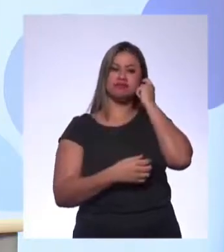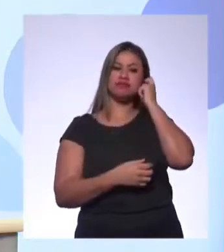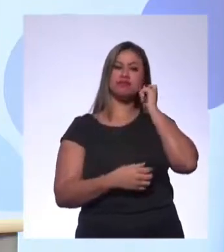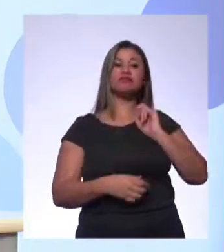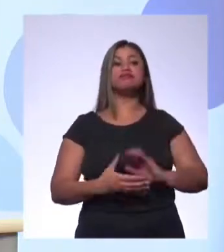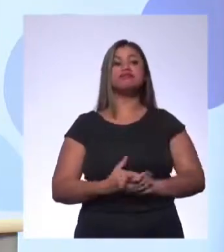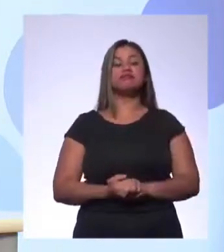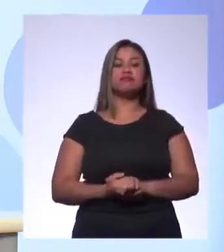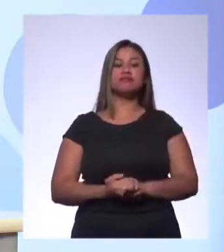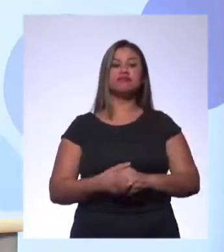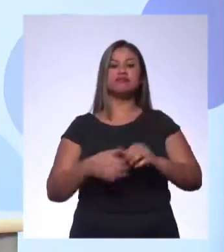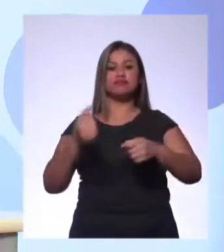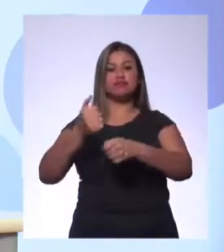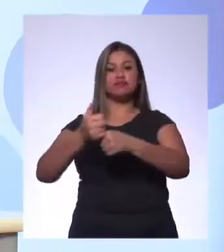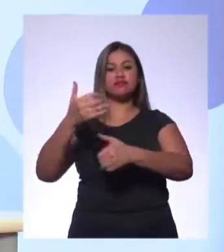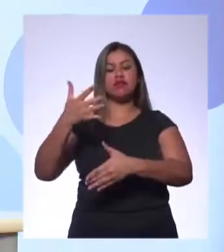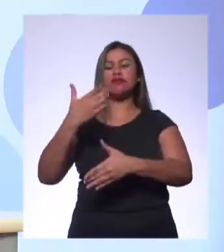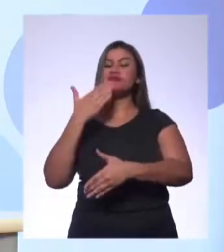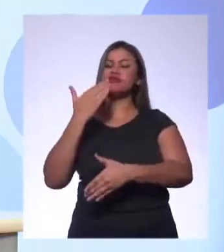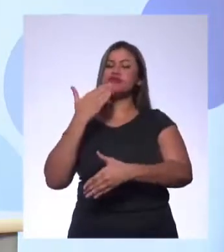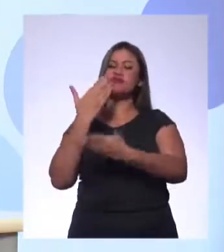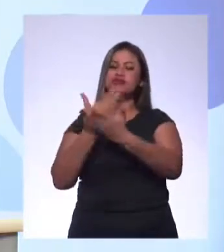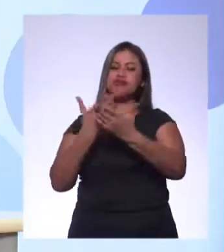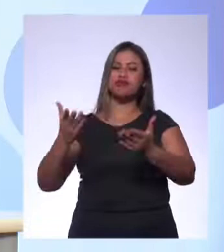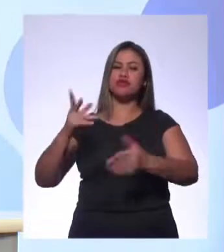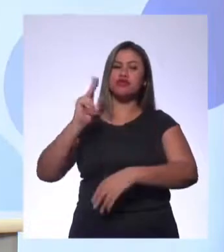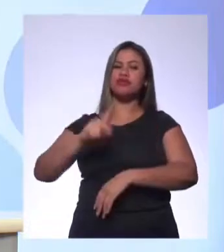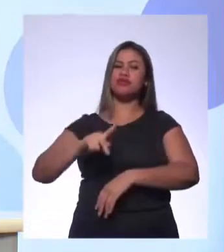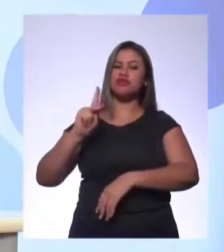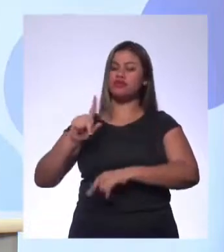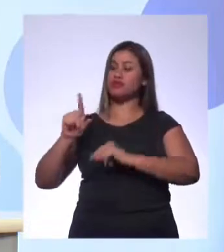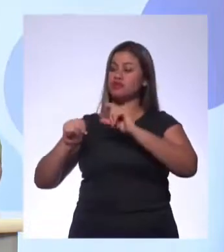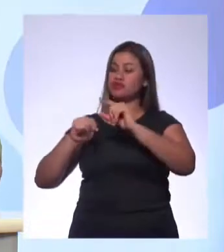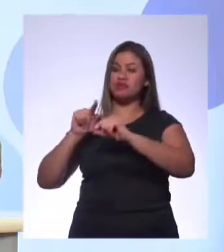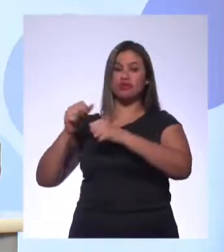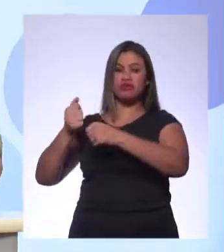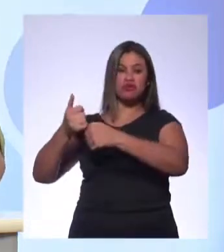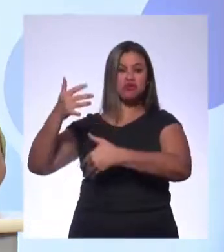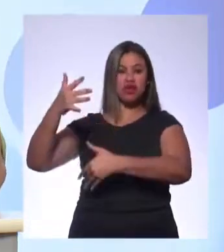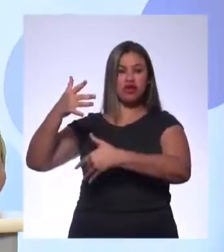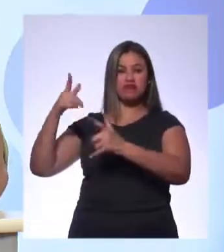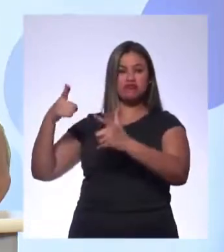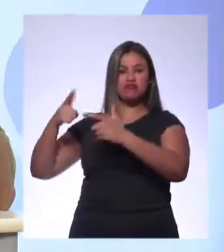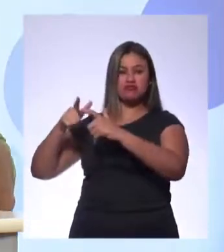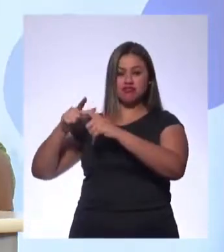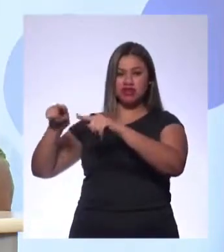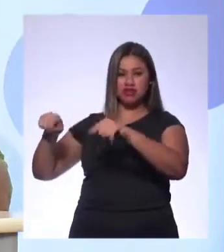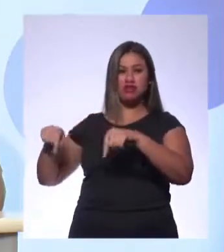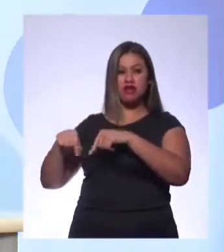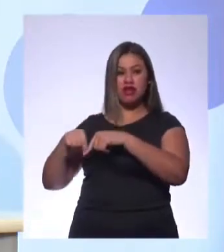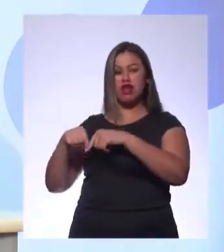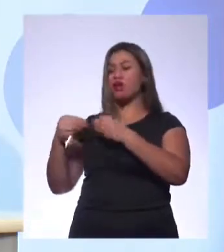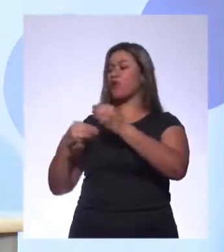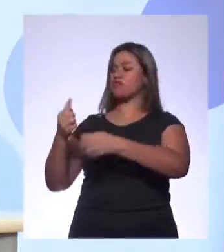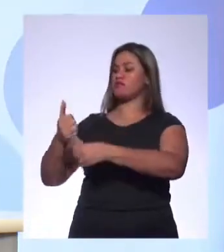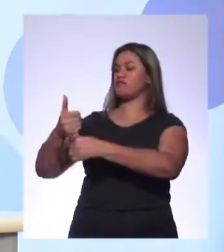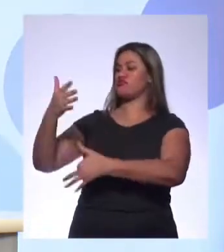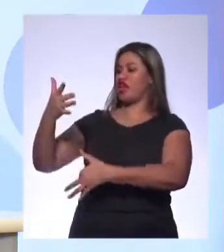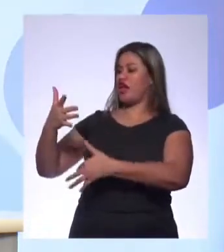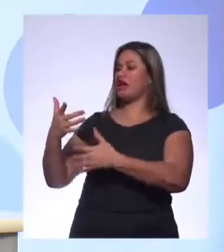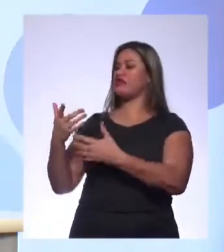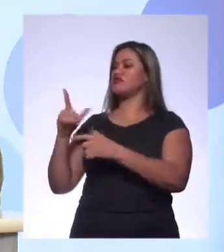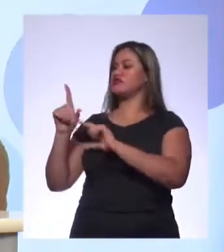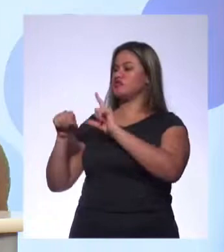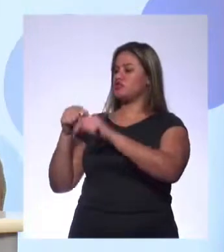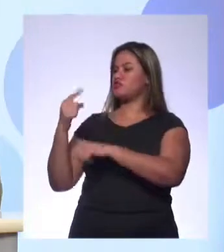interações, eu vou aqui pedir aos professores que selecione as respostas dos estudantes, uma,